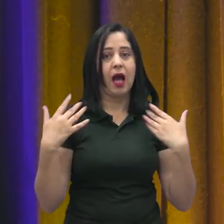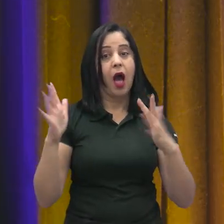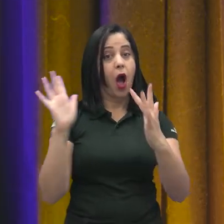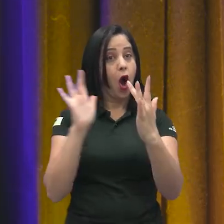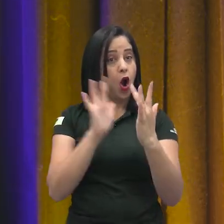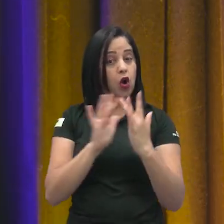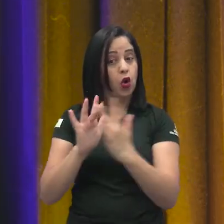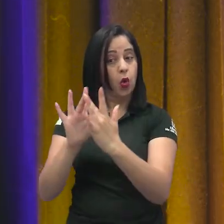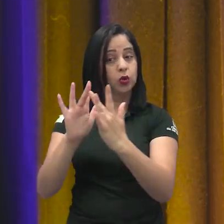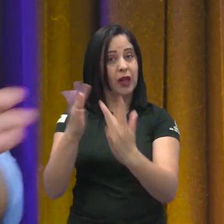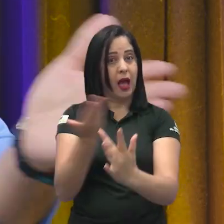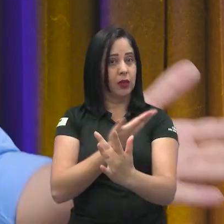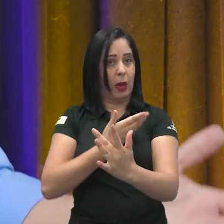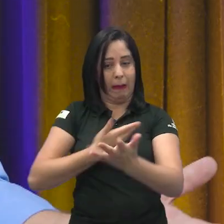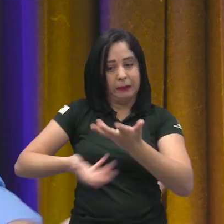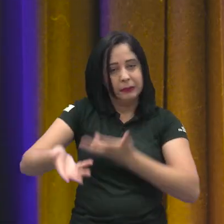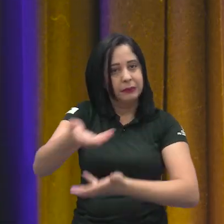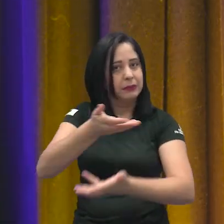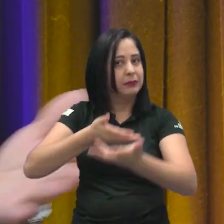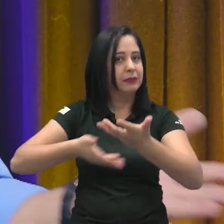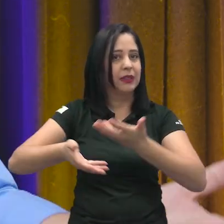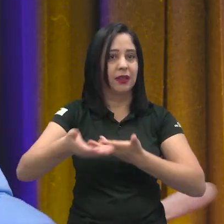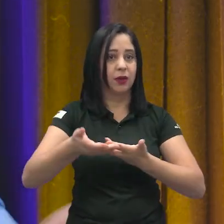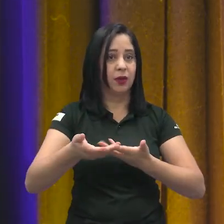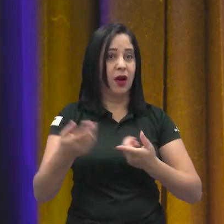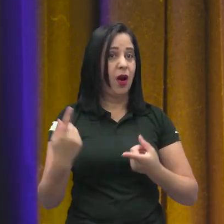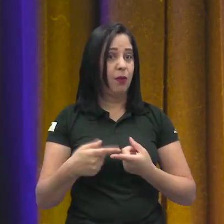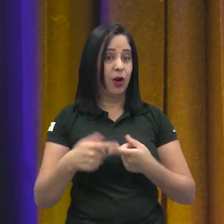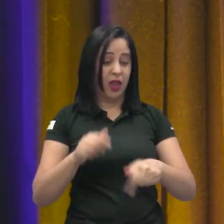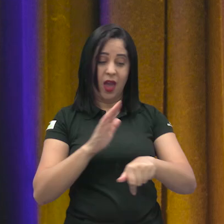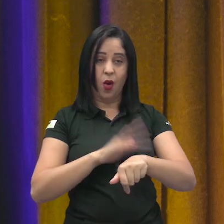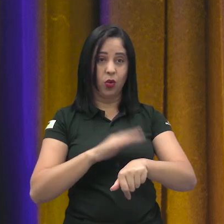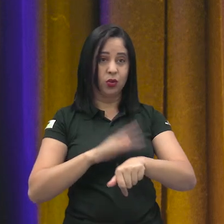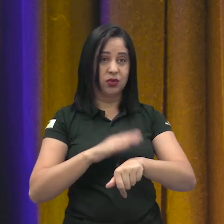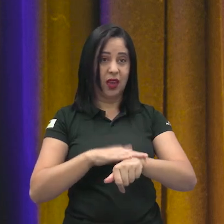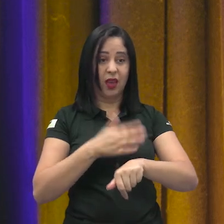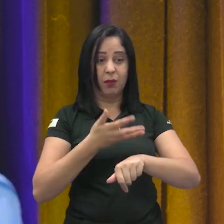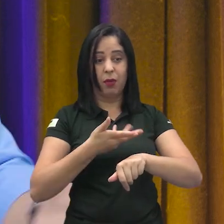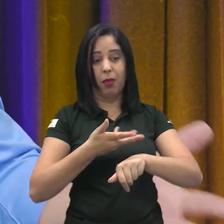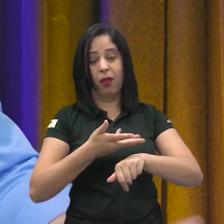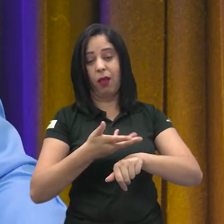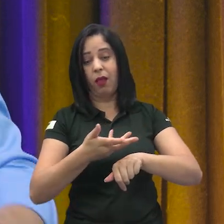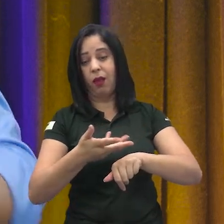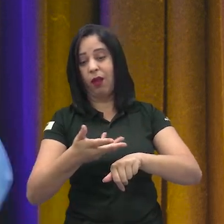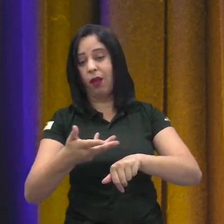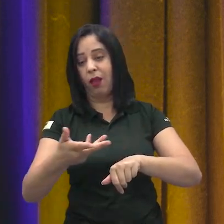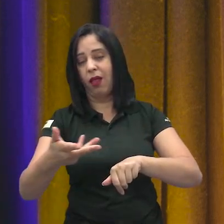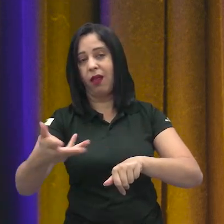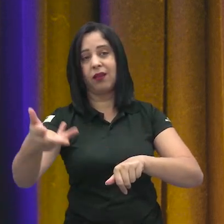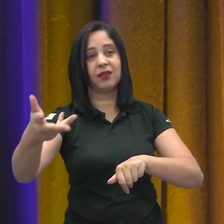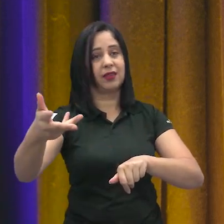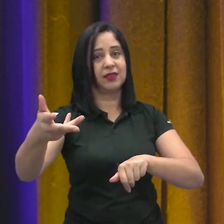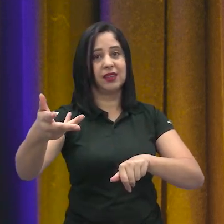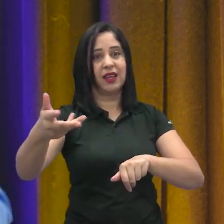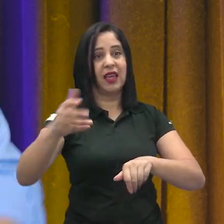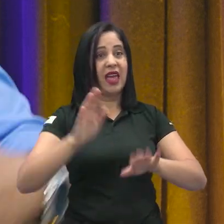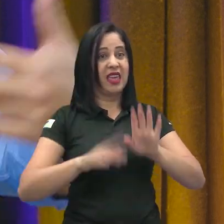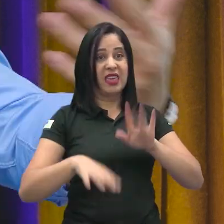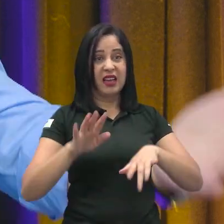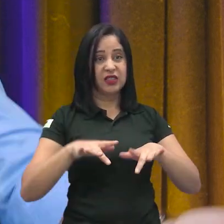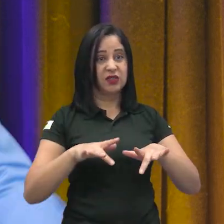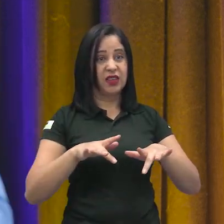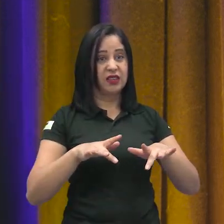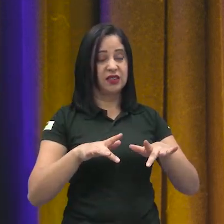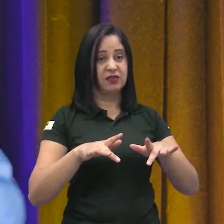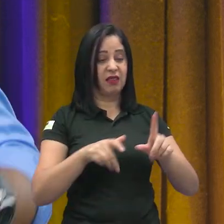atropelando tudo, achando que vai haver tempo para tudo. E às vezes o tempo passa e a gente acaba perdendo alguém, perdendo algum contato,